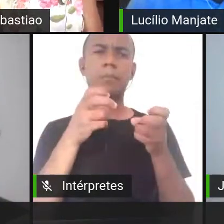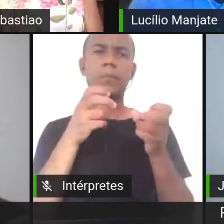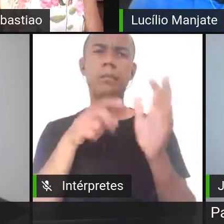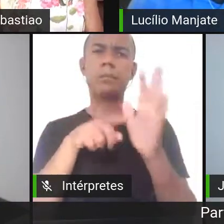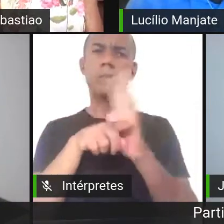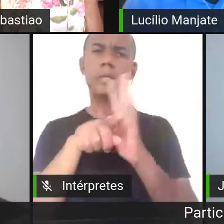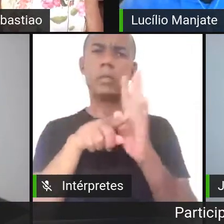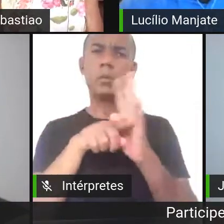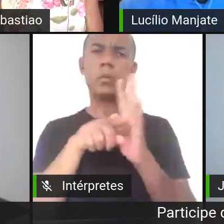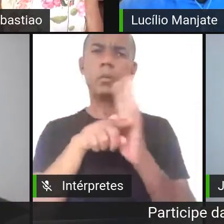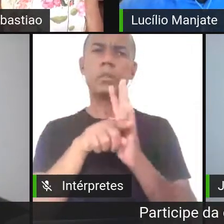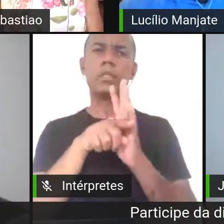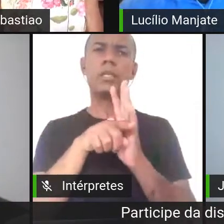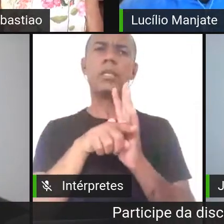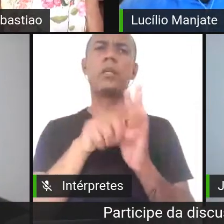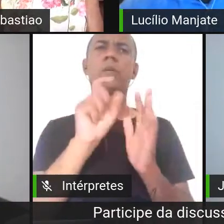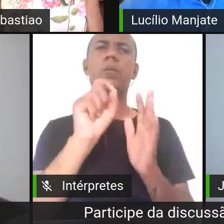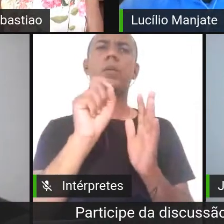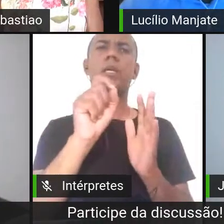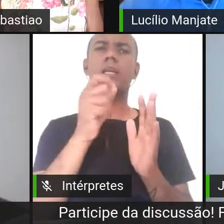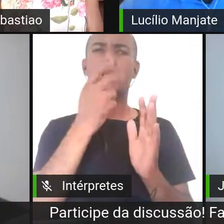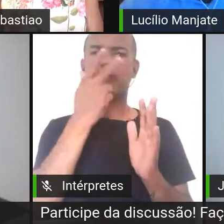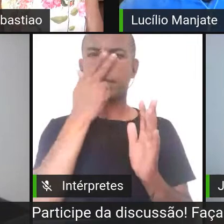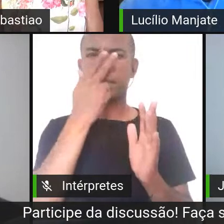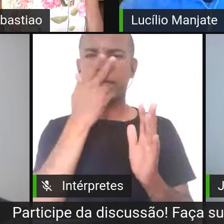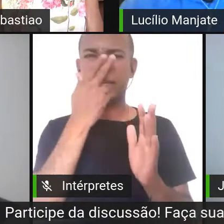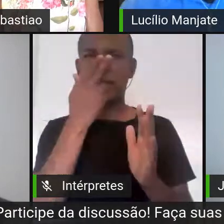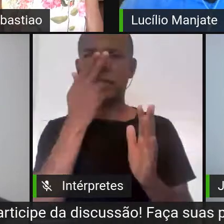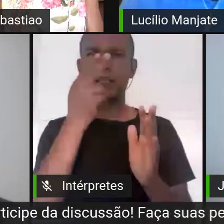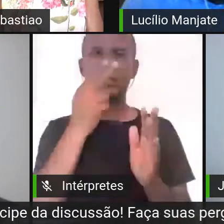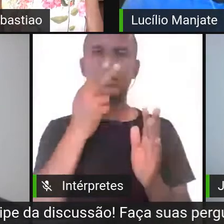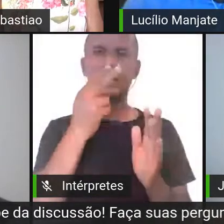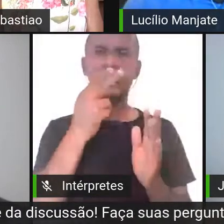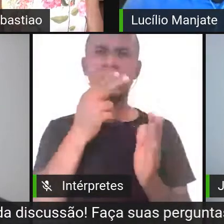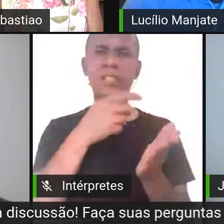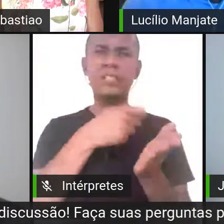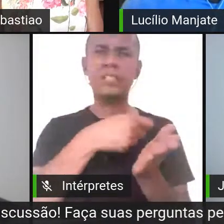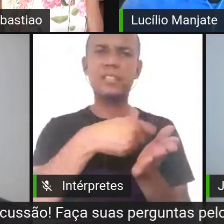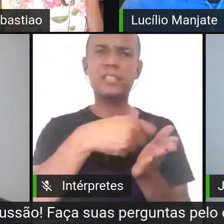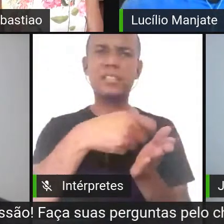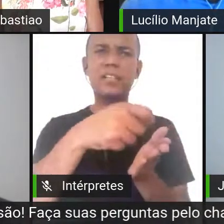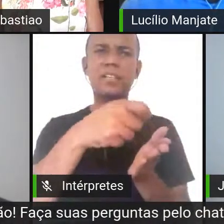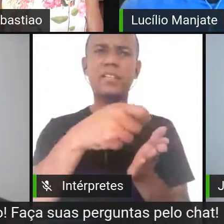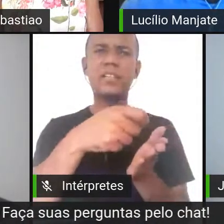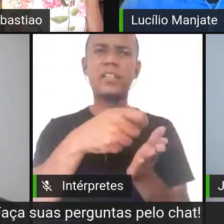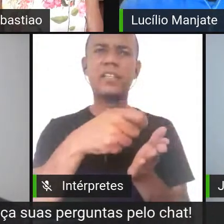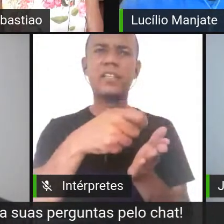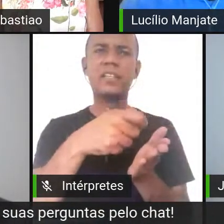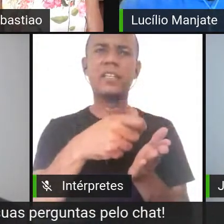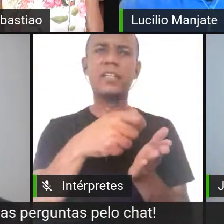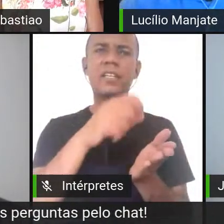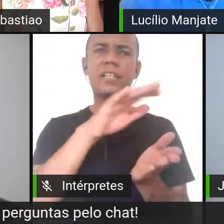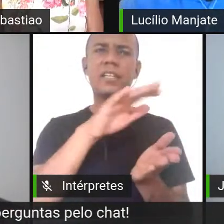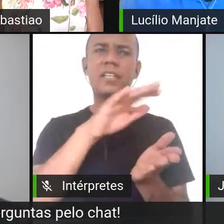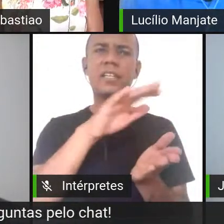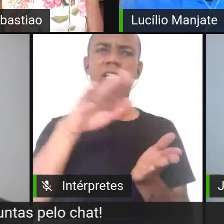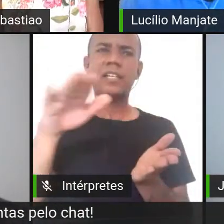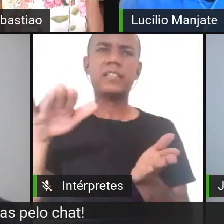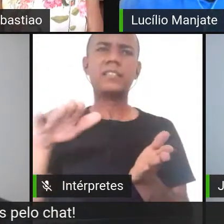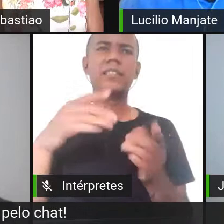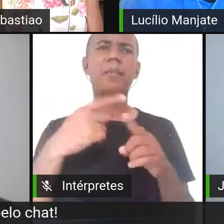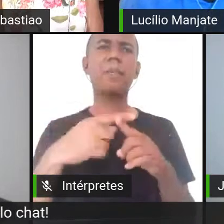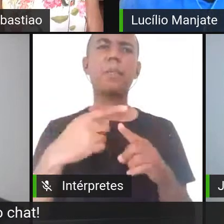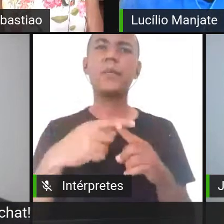crianças, mas no fundo é como se nós estivéssemos a escrever para elas, porque os livros acabam não chegando a esse público, né? E isso é